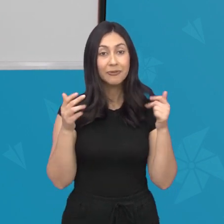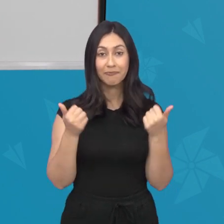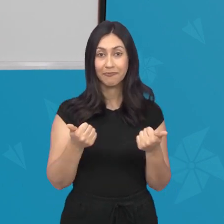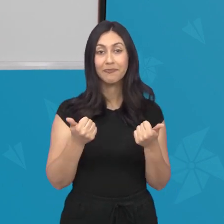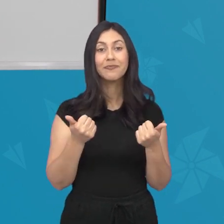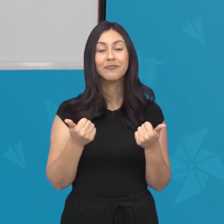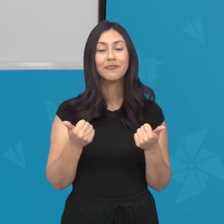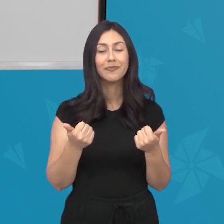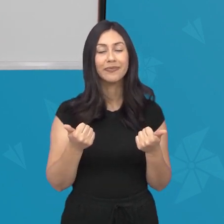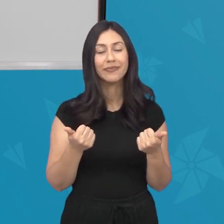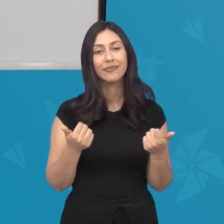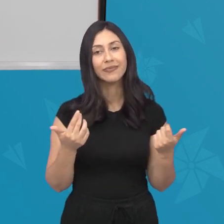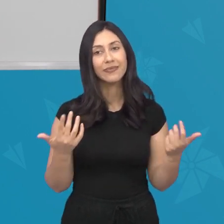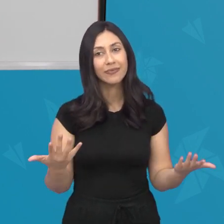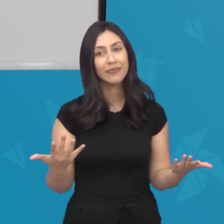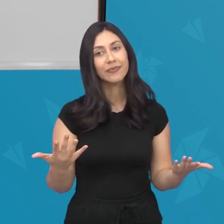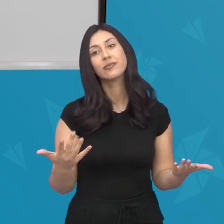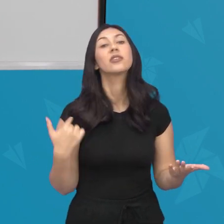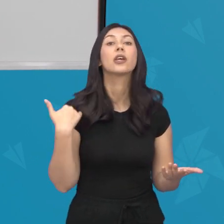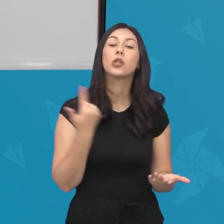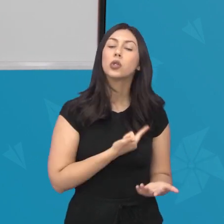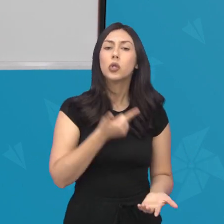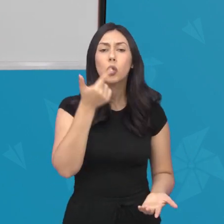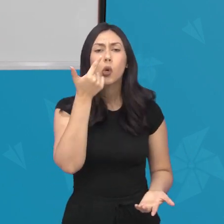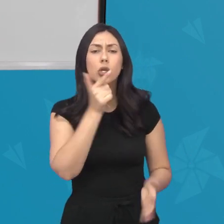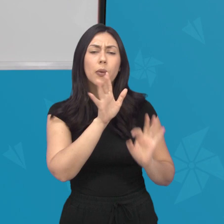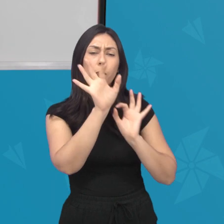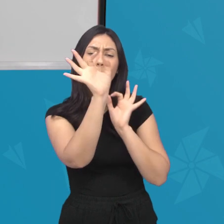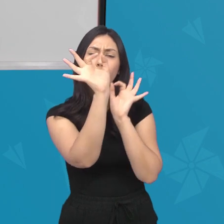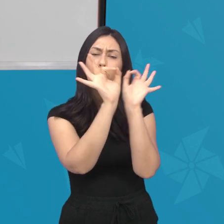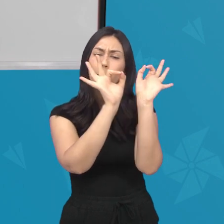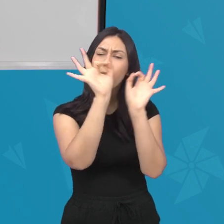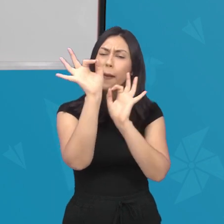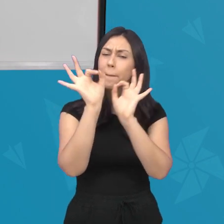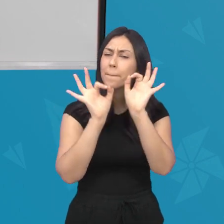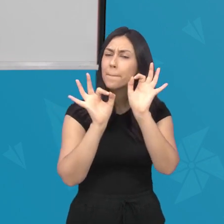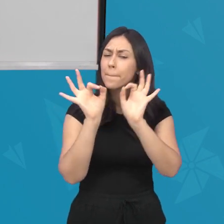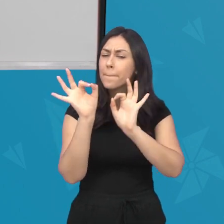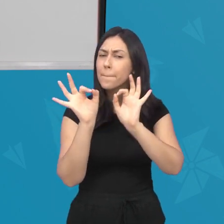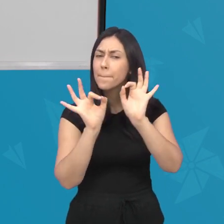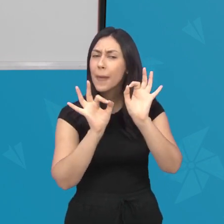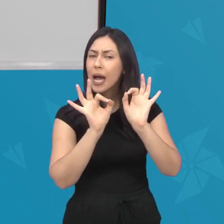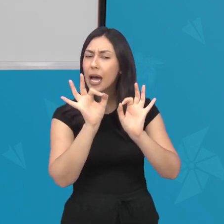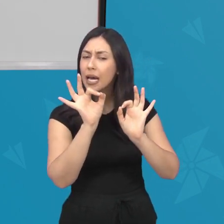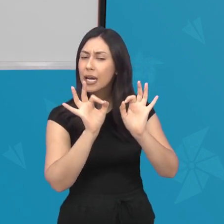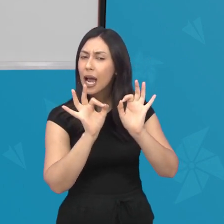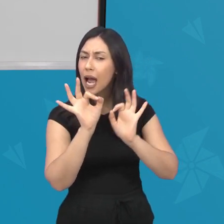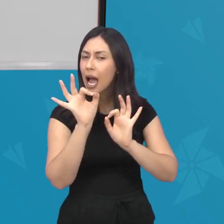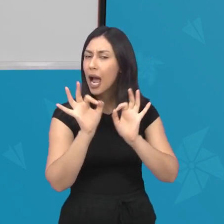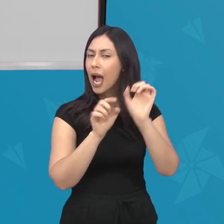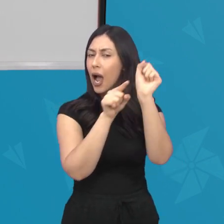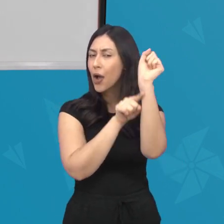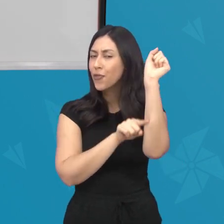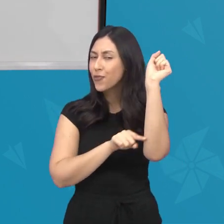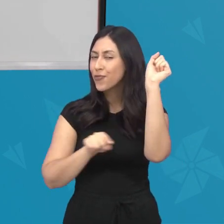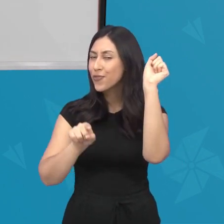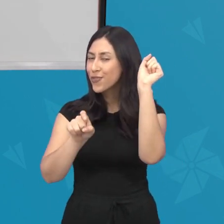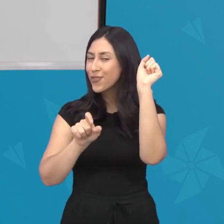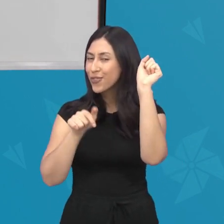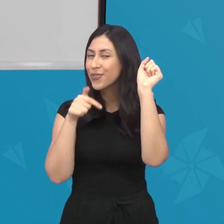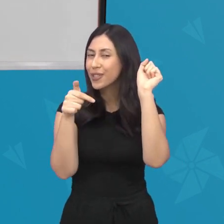Ok? Então a gente já consegue esboçar o jeitão dessa função aqui.